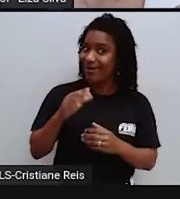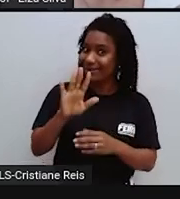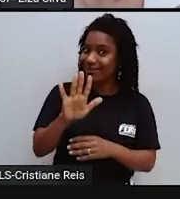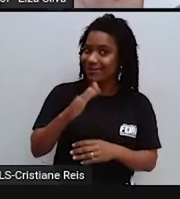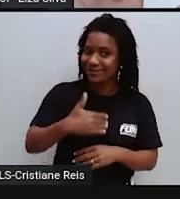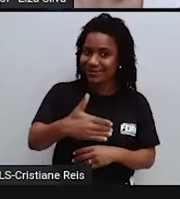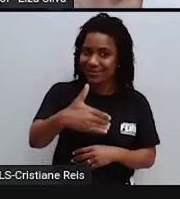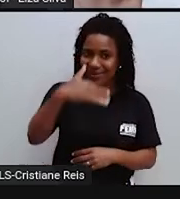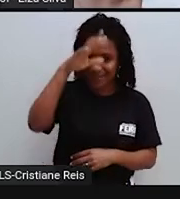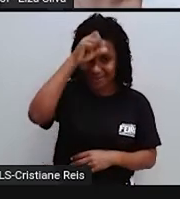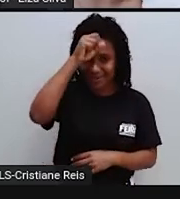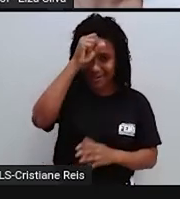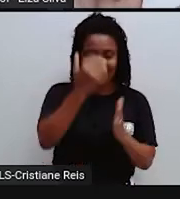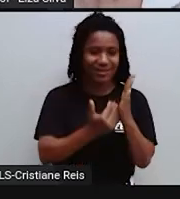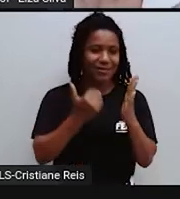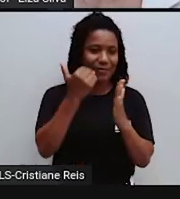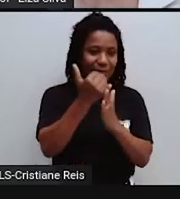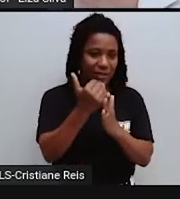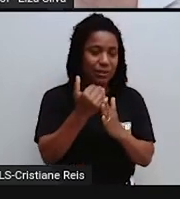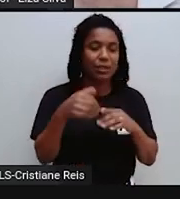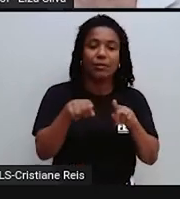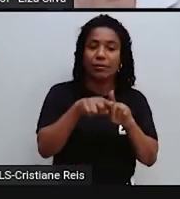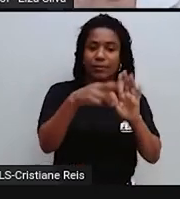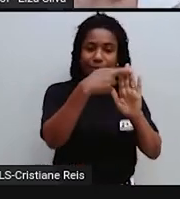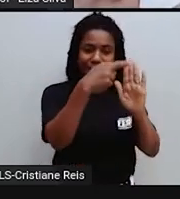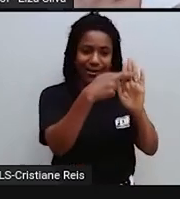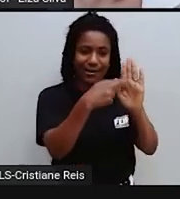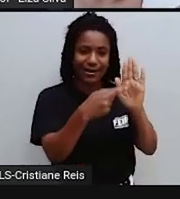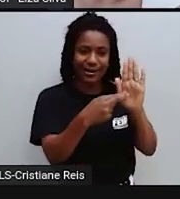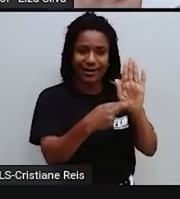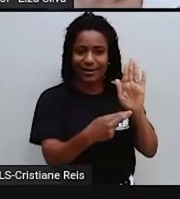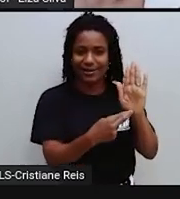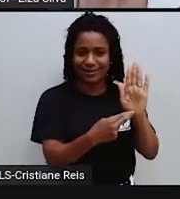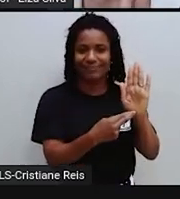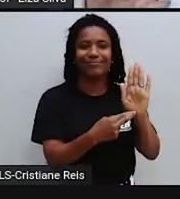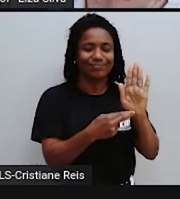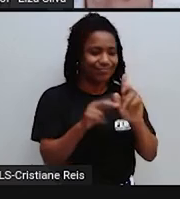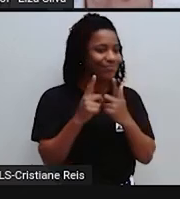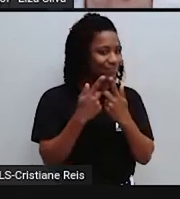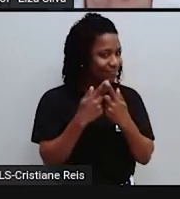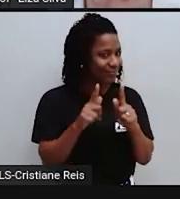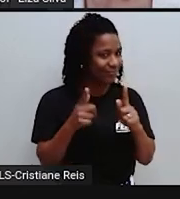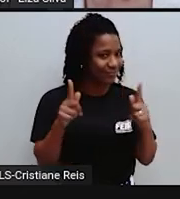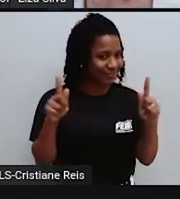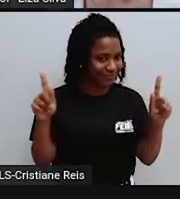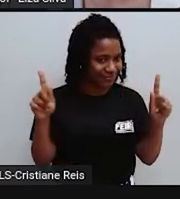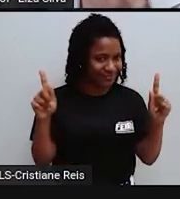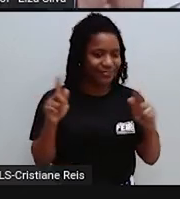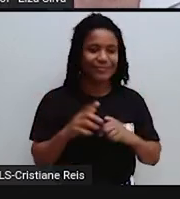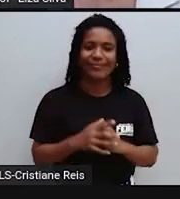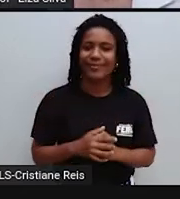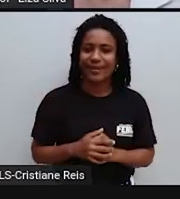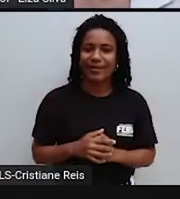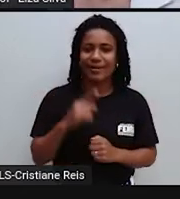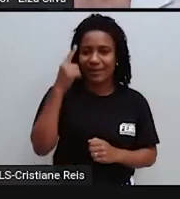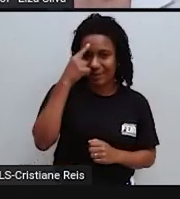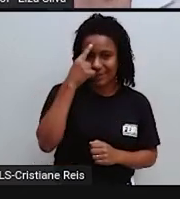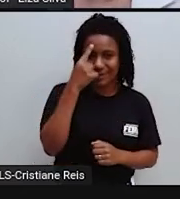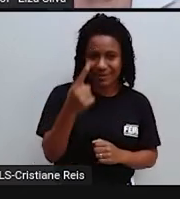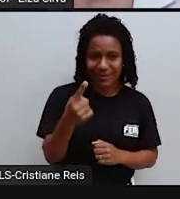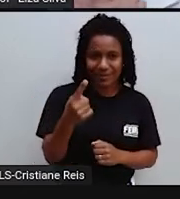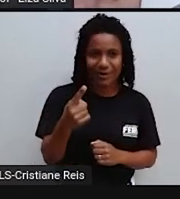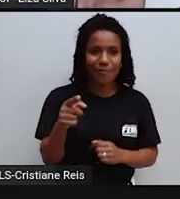regras ortográficas. Justamente porque, lembra que eu disse? usa o verbo principal e acrescenta